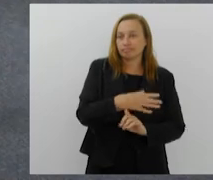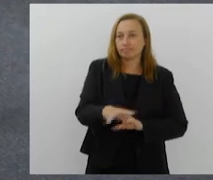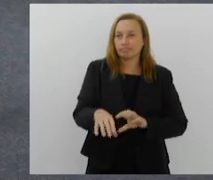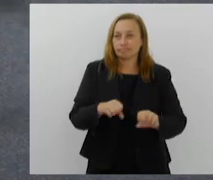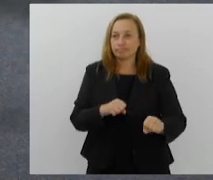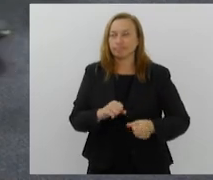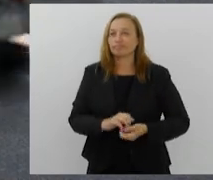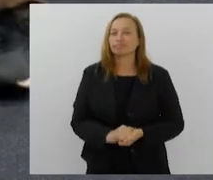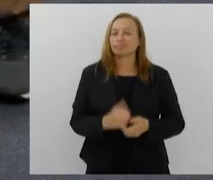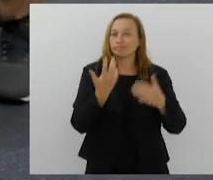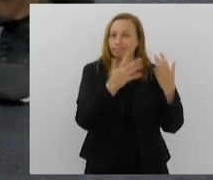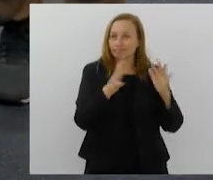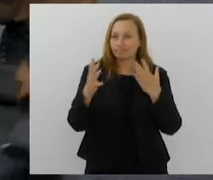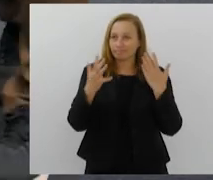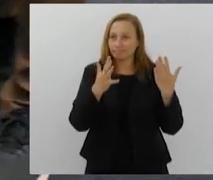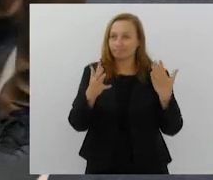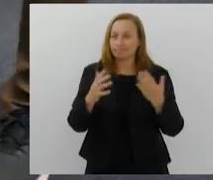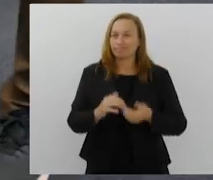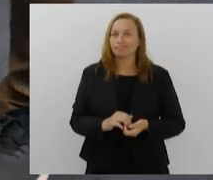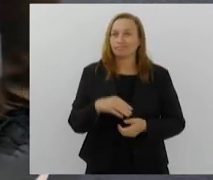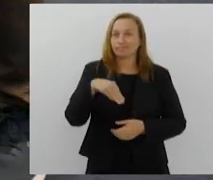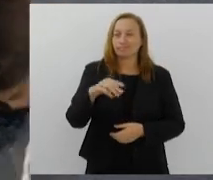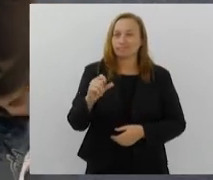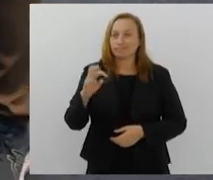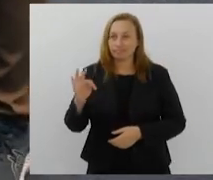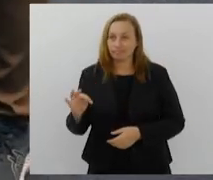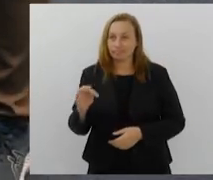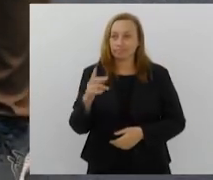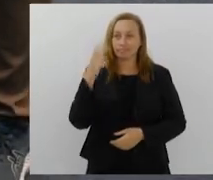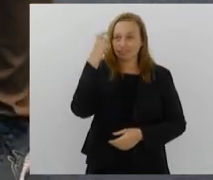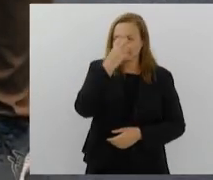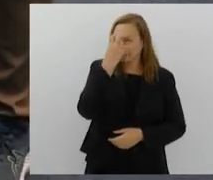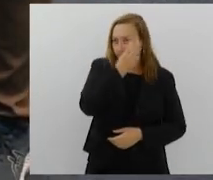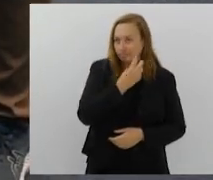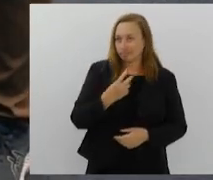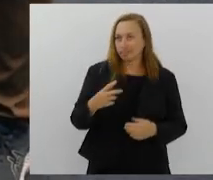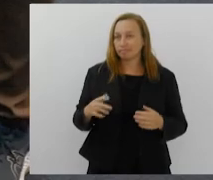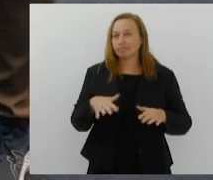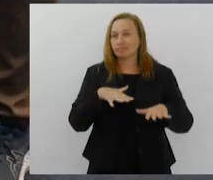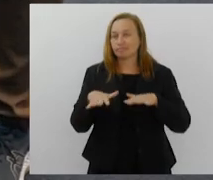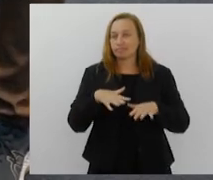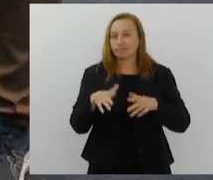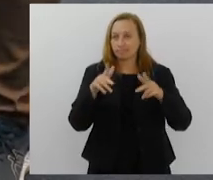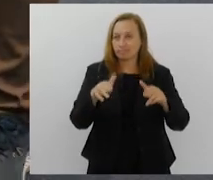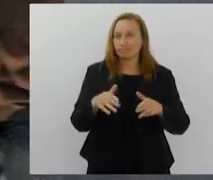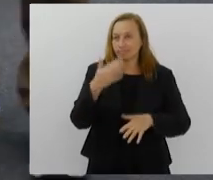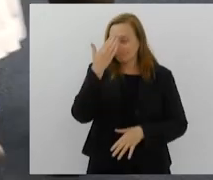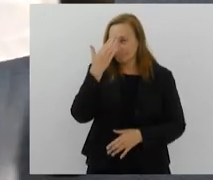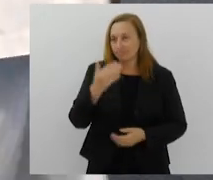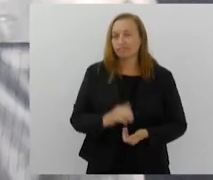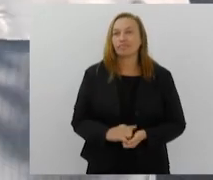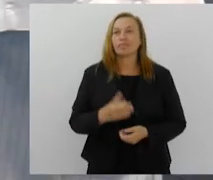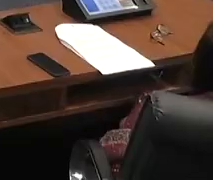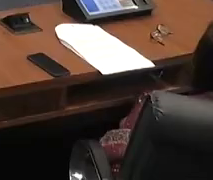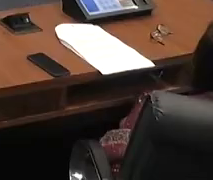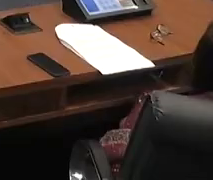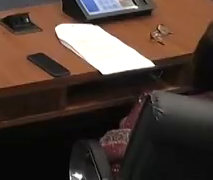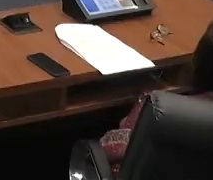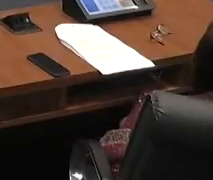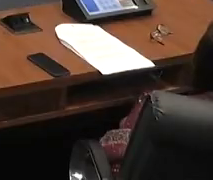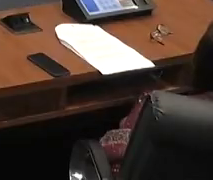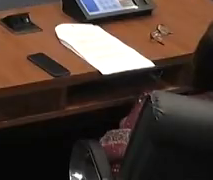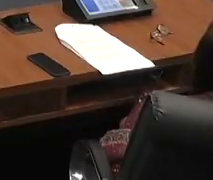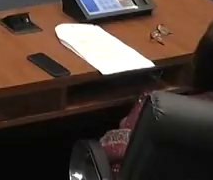gerações. Então, parabenizar a Marina, do MST, e Verônica Lima, no mesmo movimento. Obrigada, deputada. Anuncio indicação